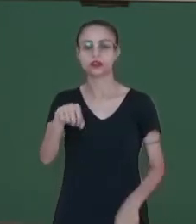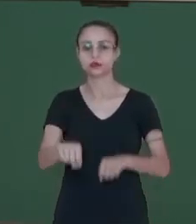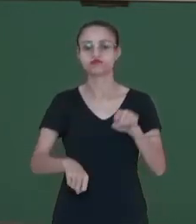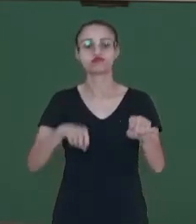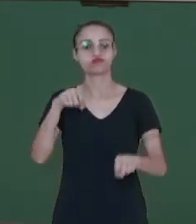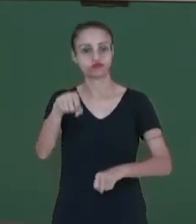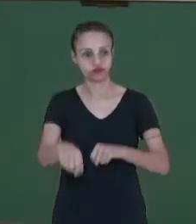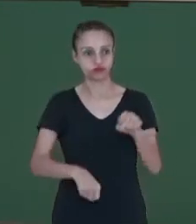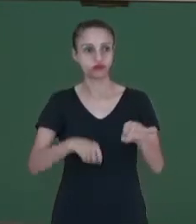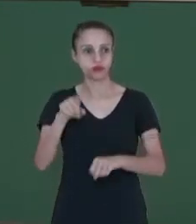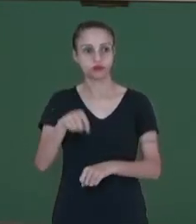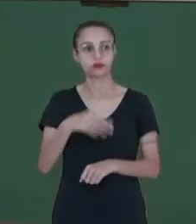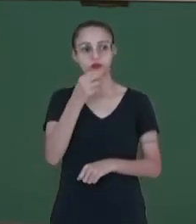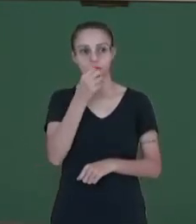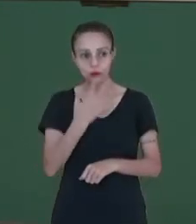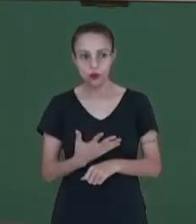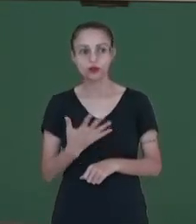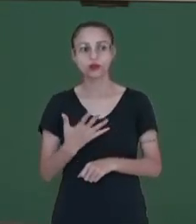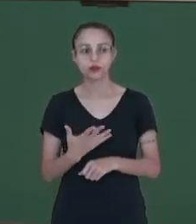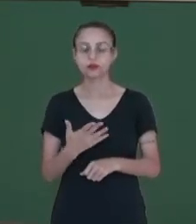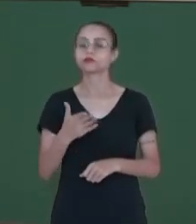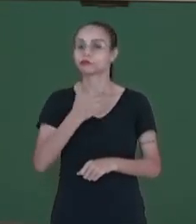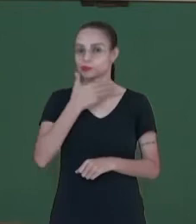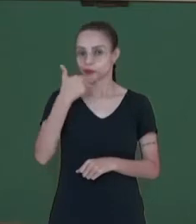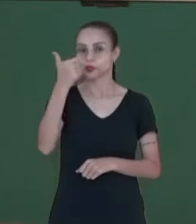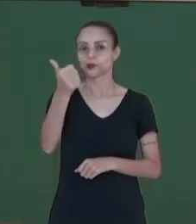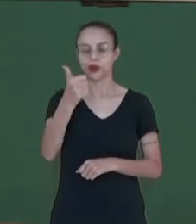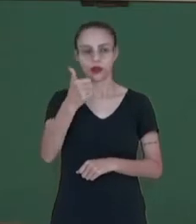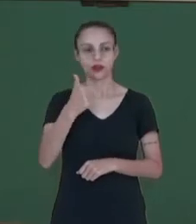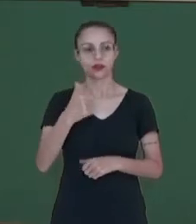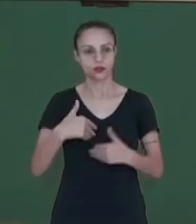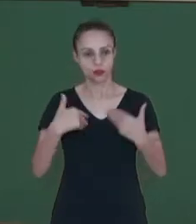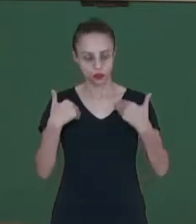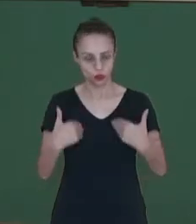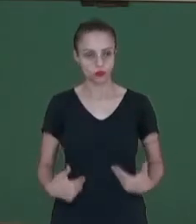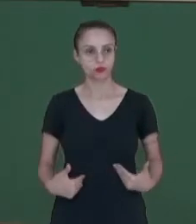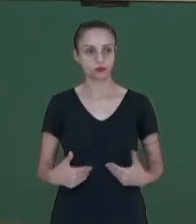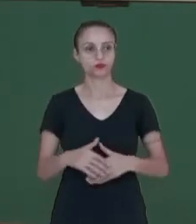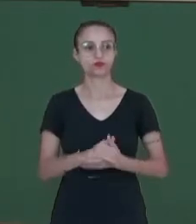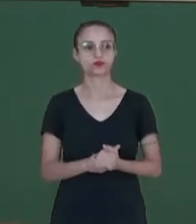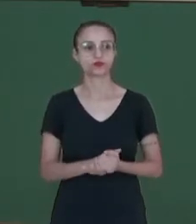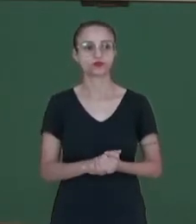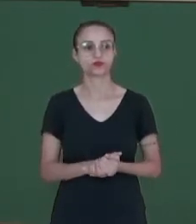ergométrica, né? São aparelhos que ajudam a melhorar a condição, aptidões físicas.